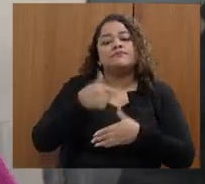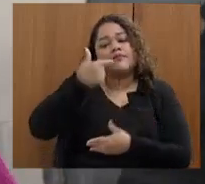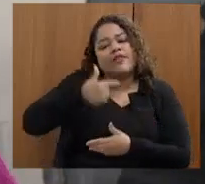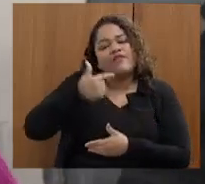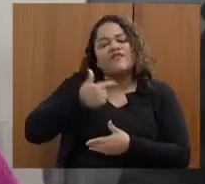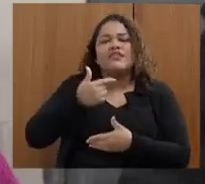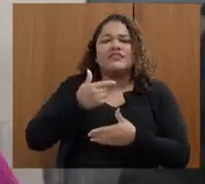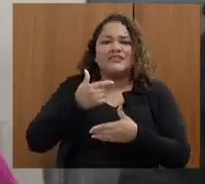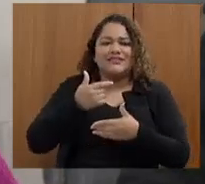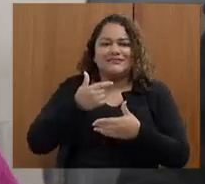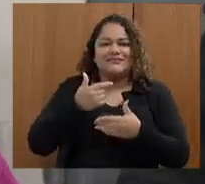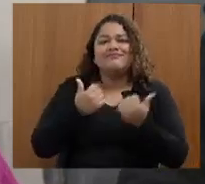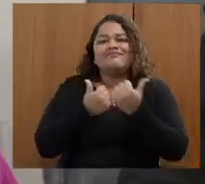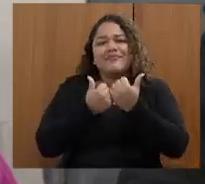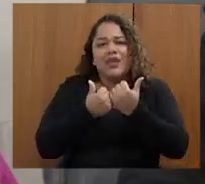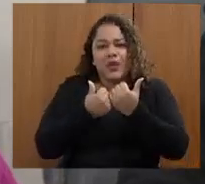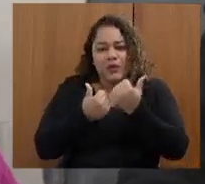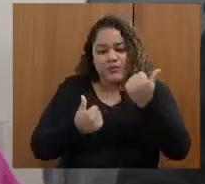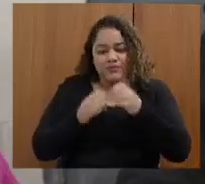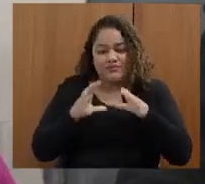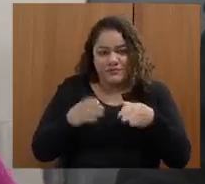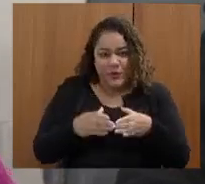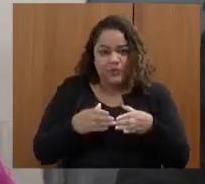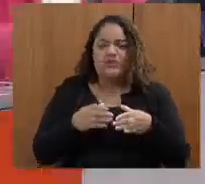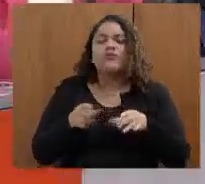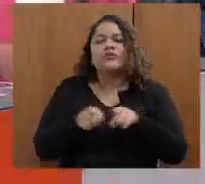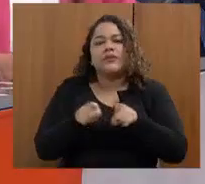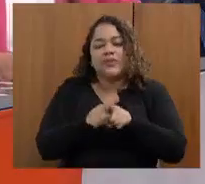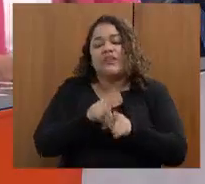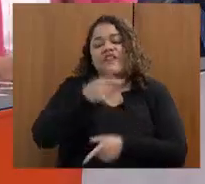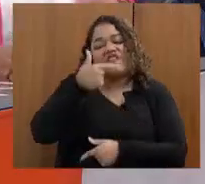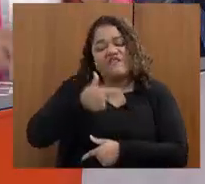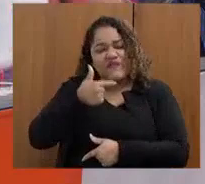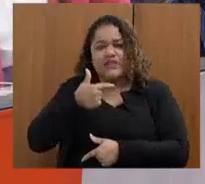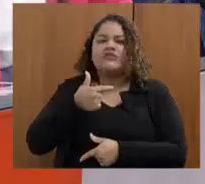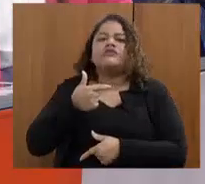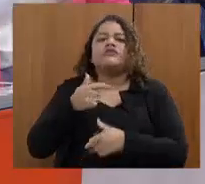passo então para o secretário trazer as suas respostas